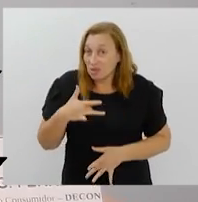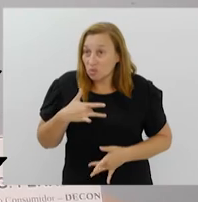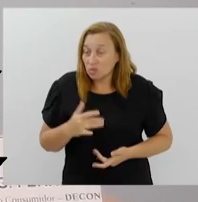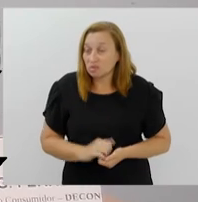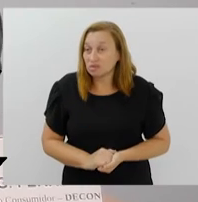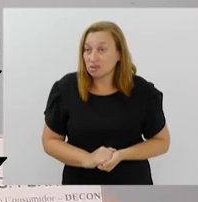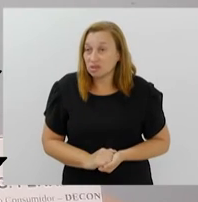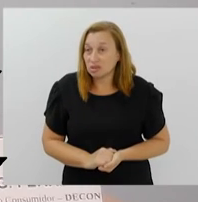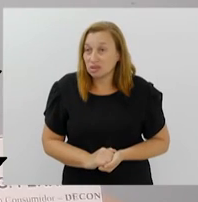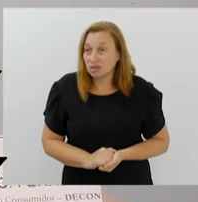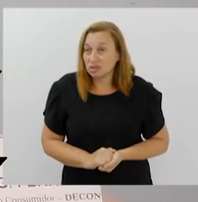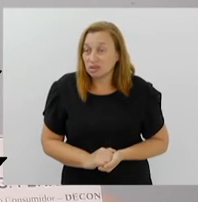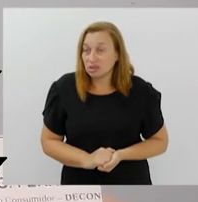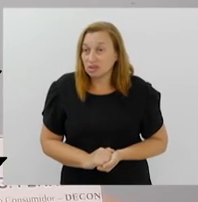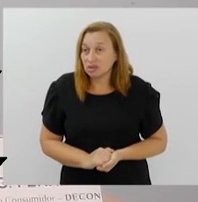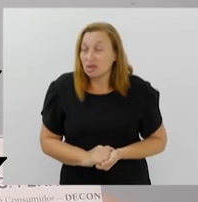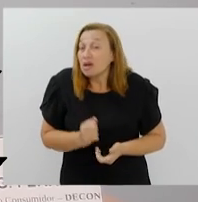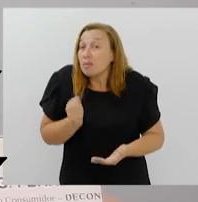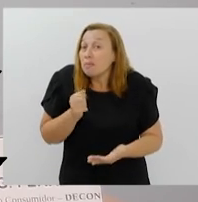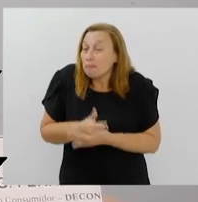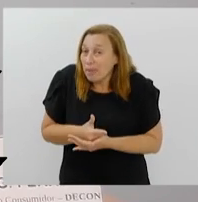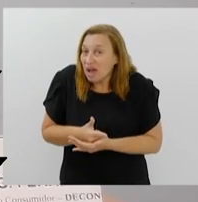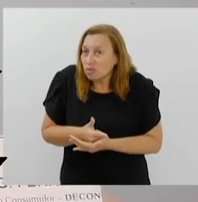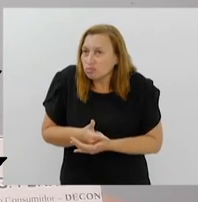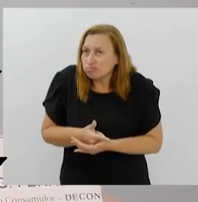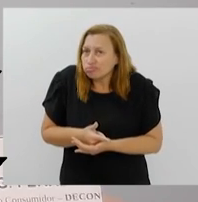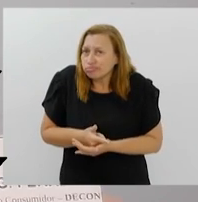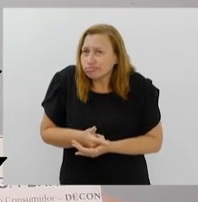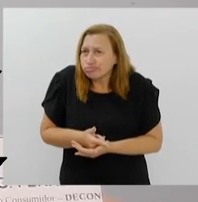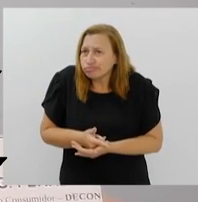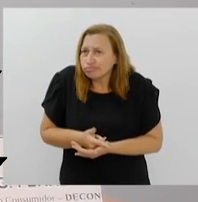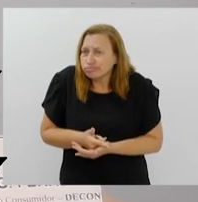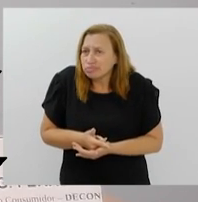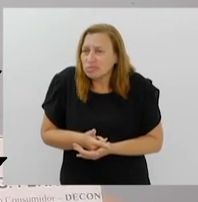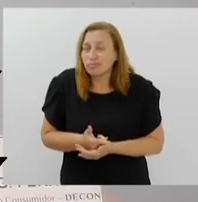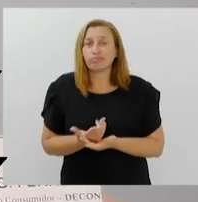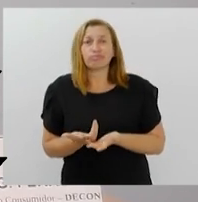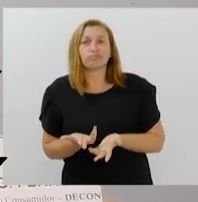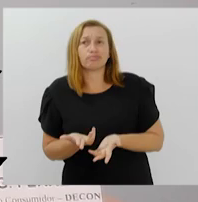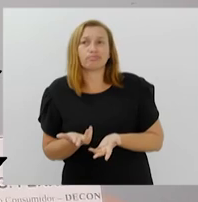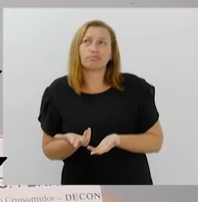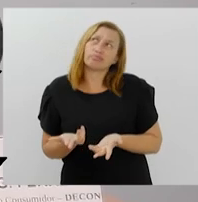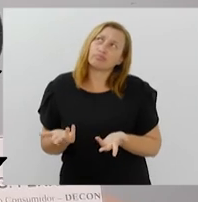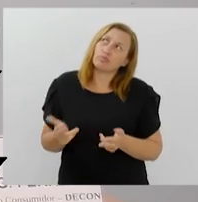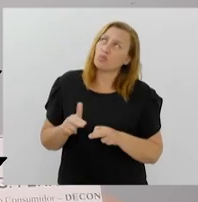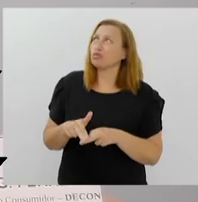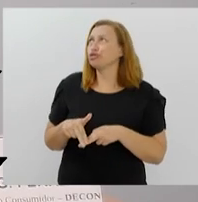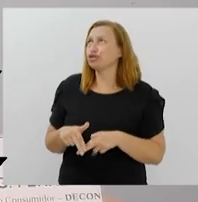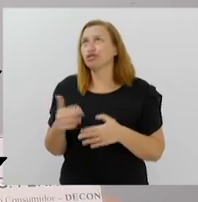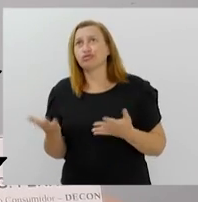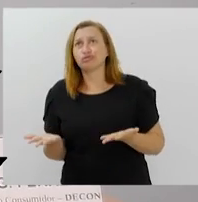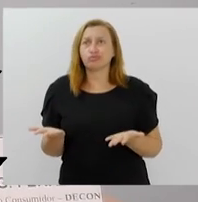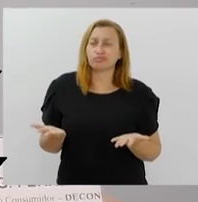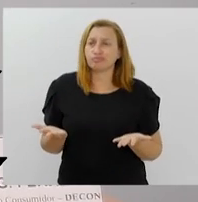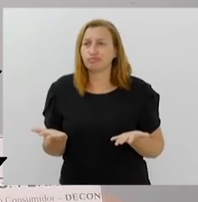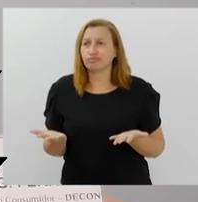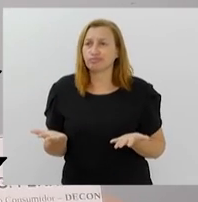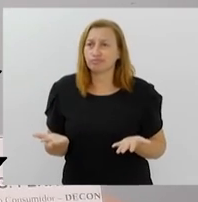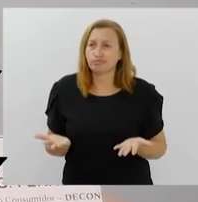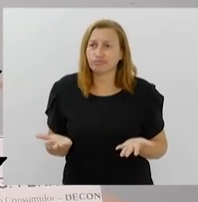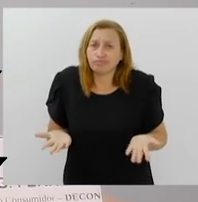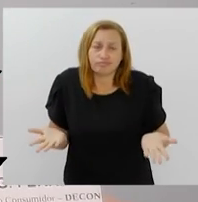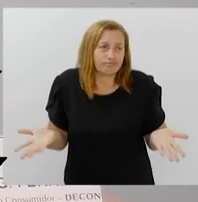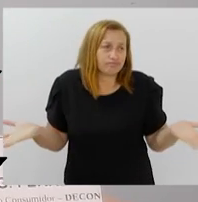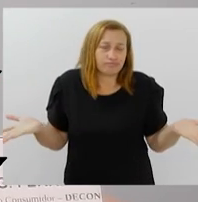que tá pago em dia e aí por conta disso por conta de uma falar